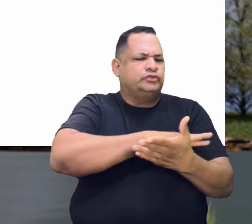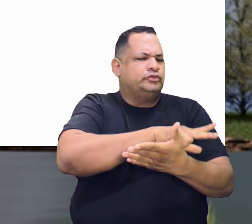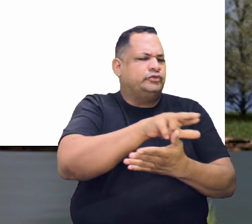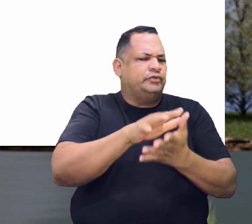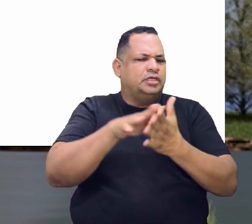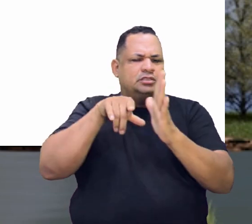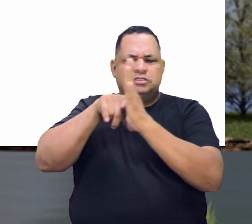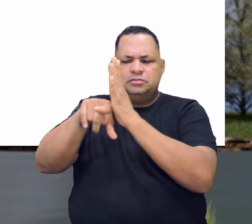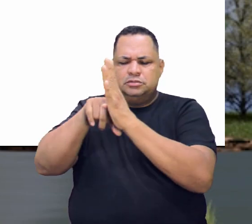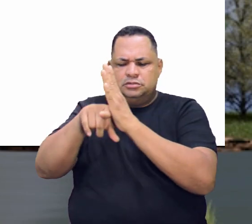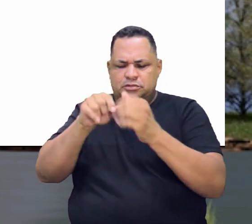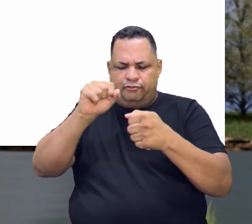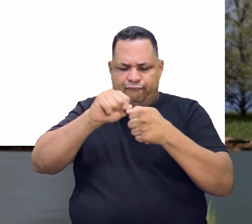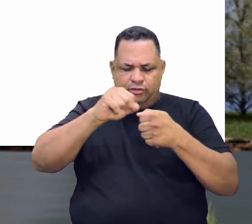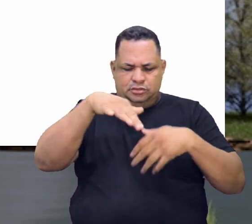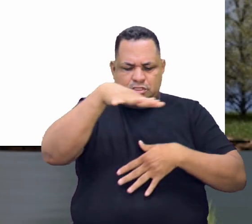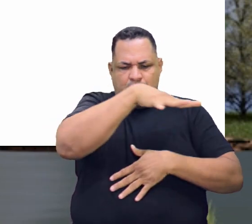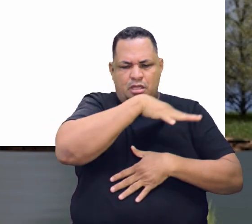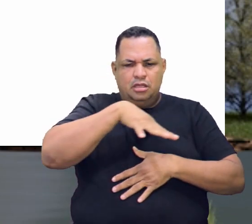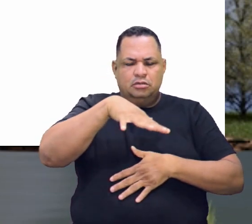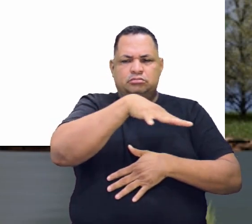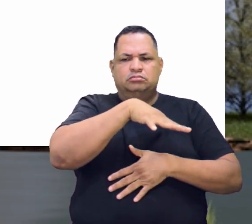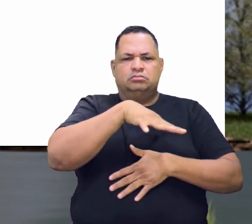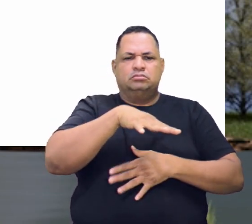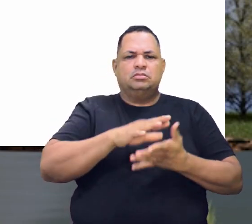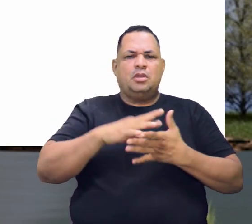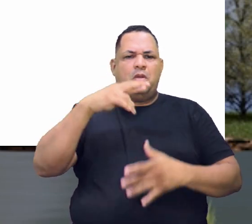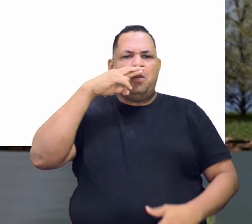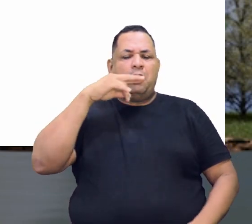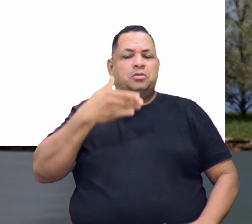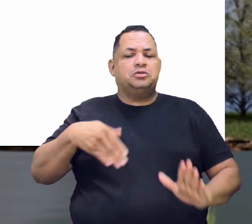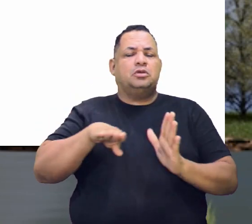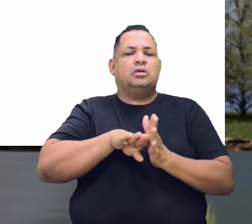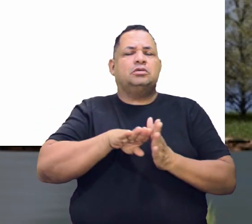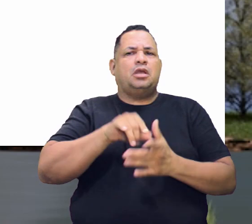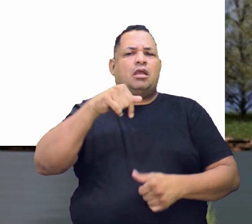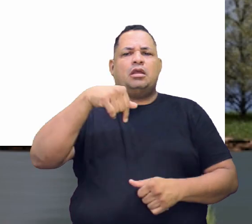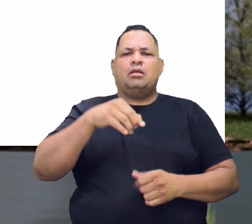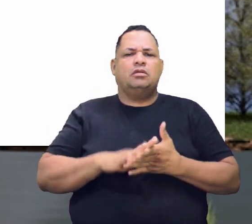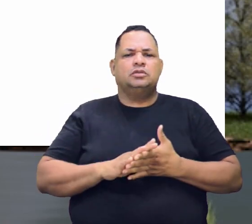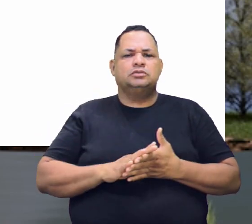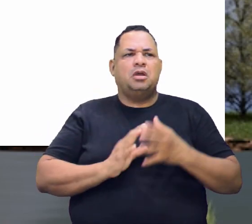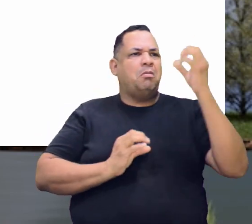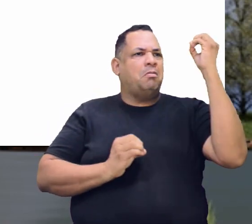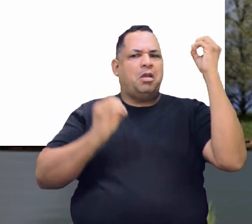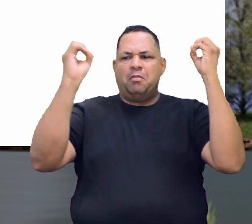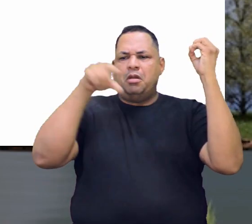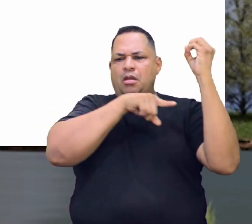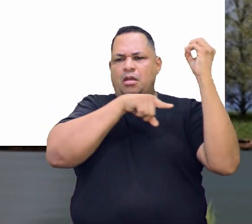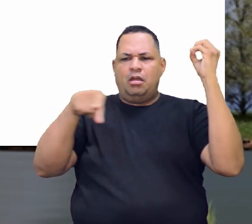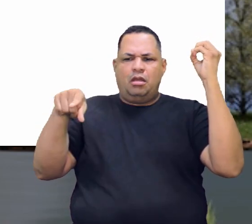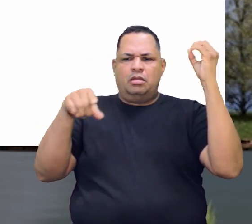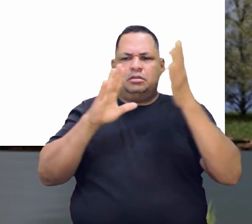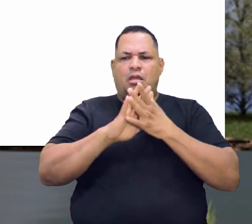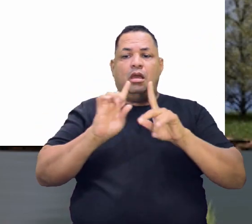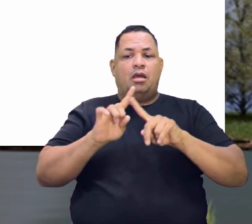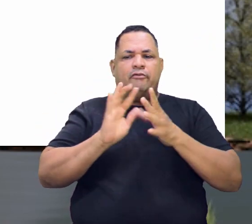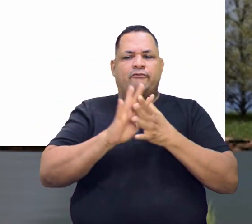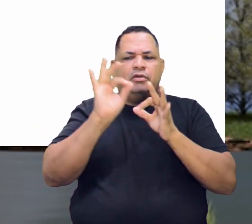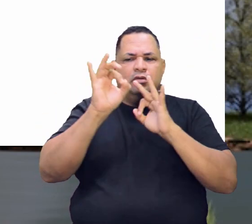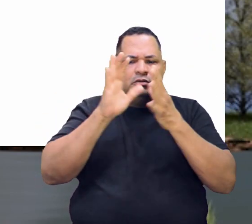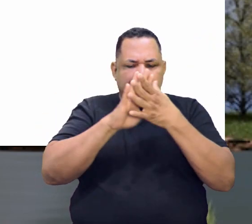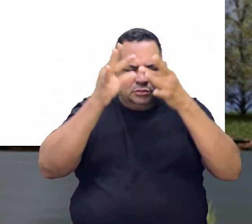coisas, tá bom? Então, tire da cabeça. Rondon veio só para isso? Não. Veio para fazer um